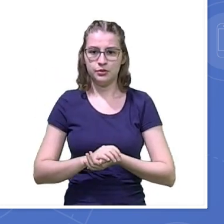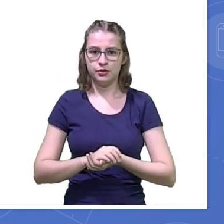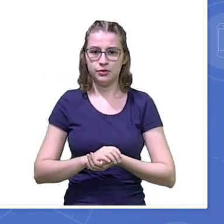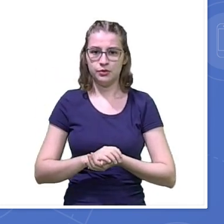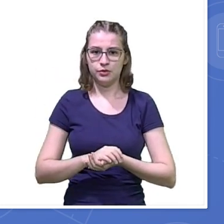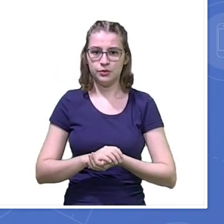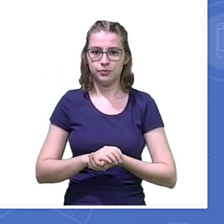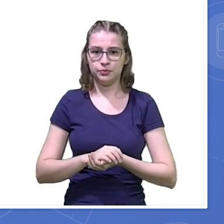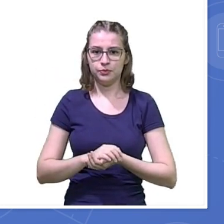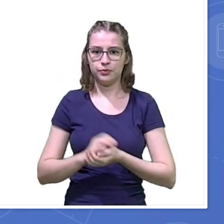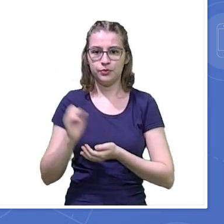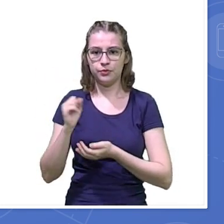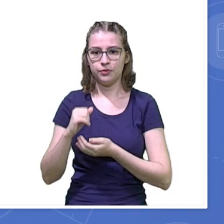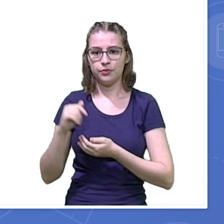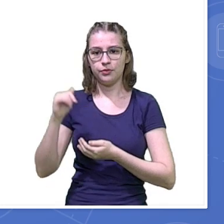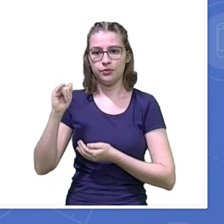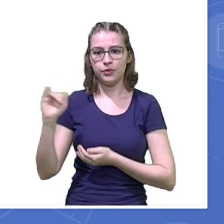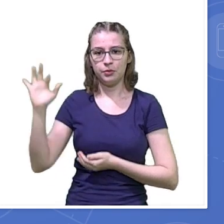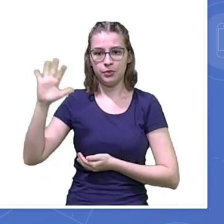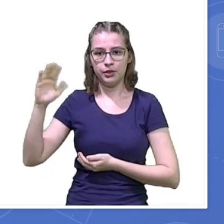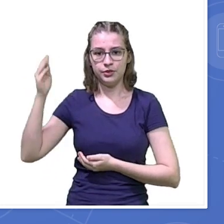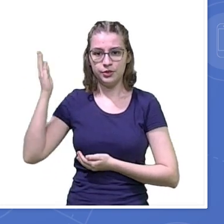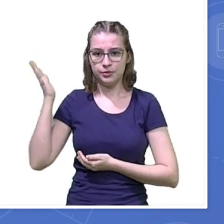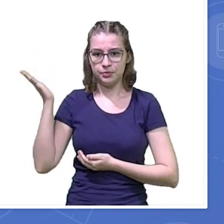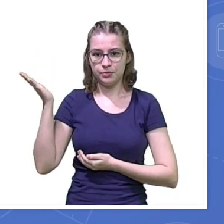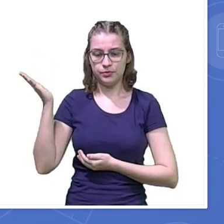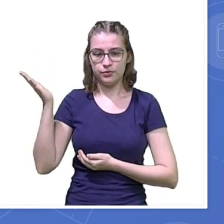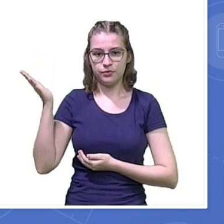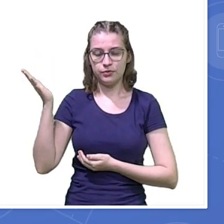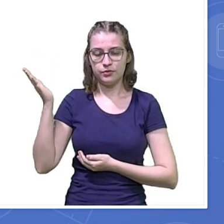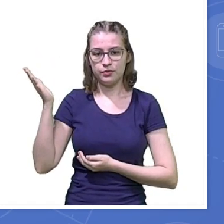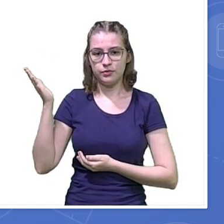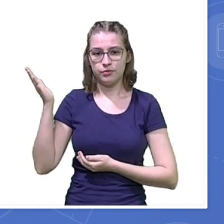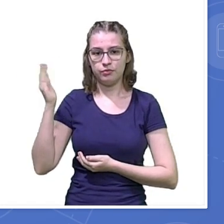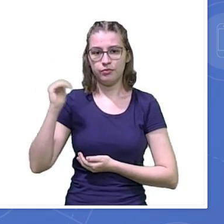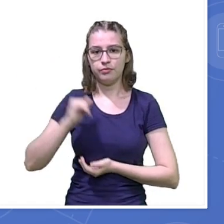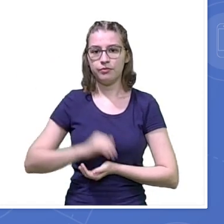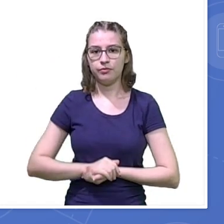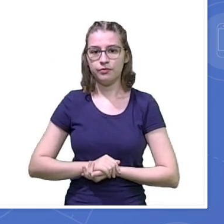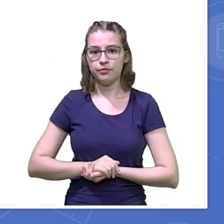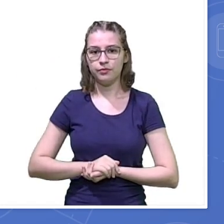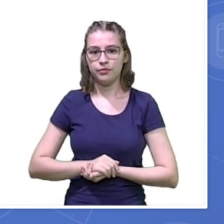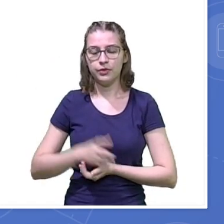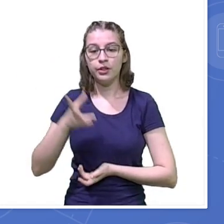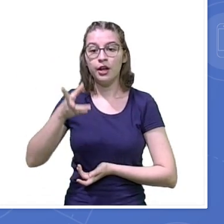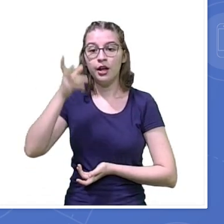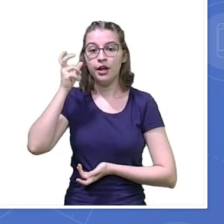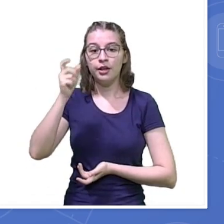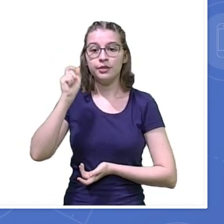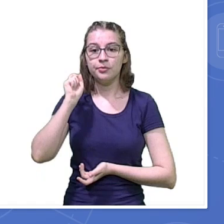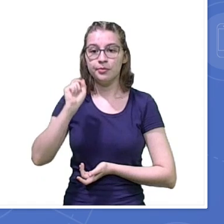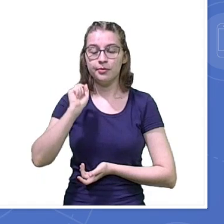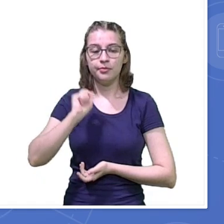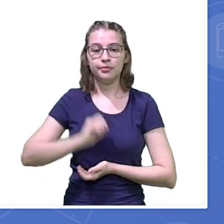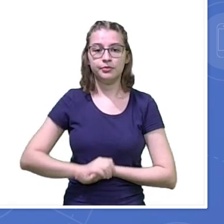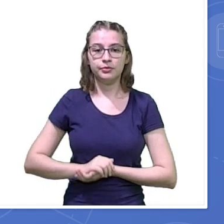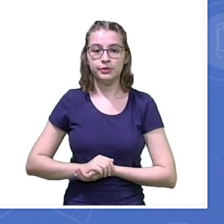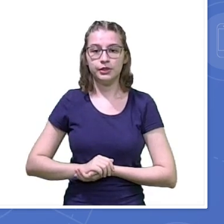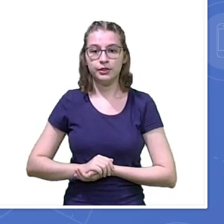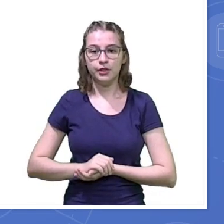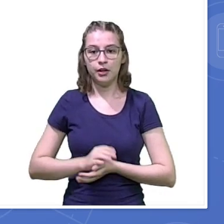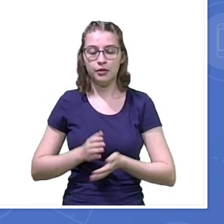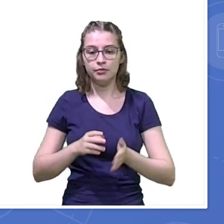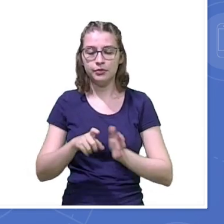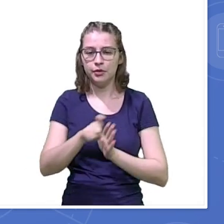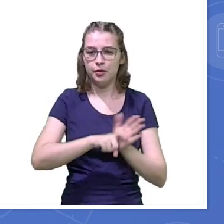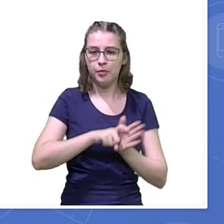a página, né, a gente vai ver apenas a imagem aí na tela, a gente verifica exatamente isso, quando a gente fala de lavouras temporárias,